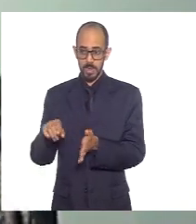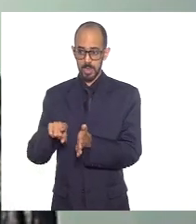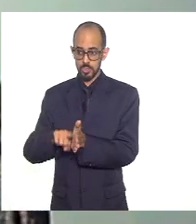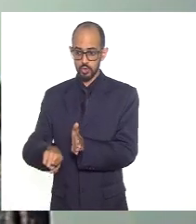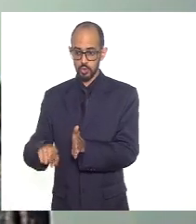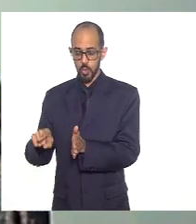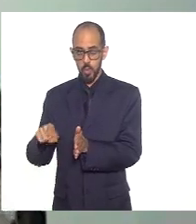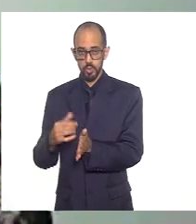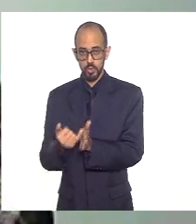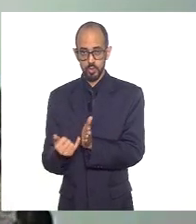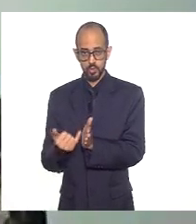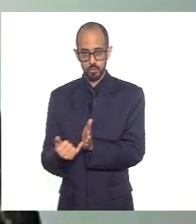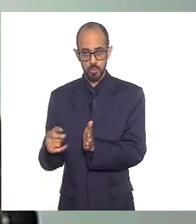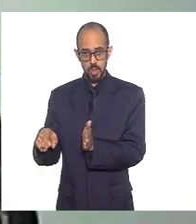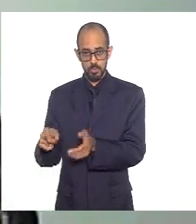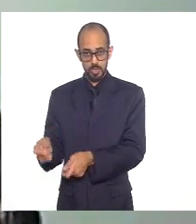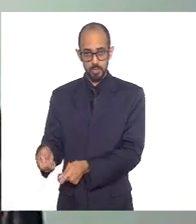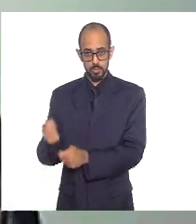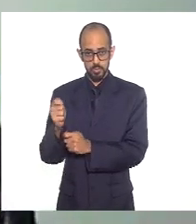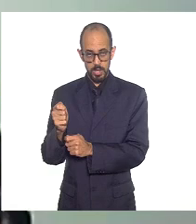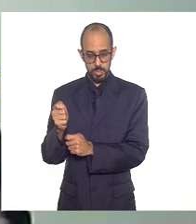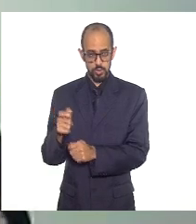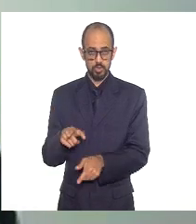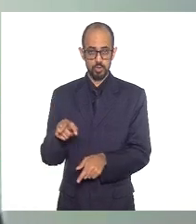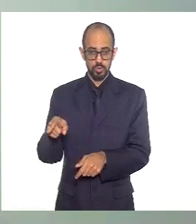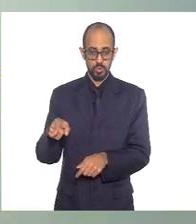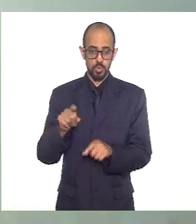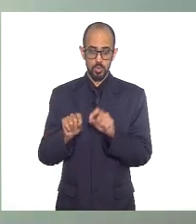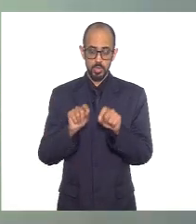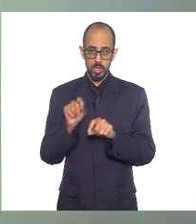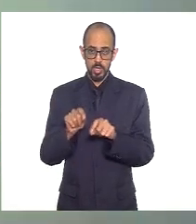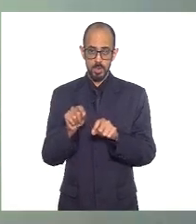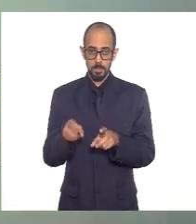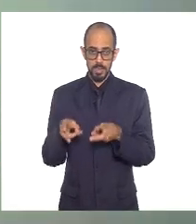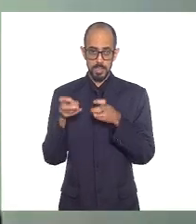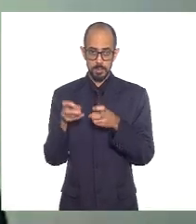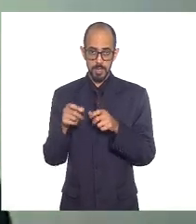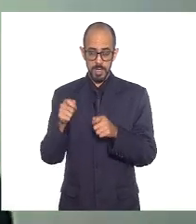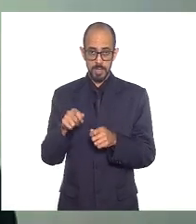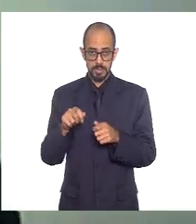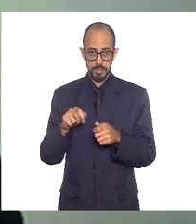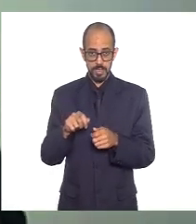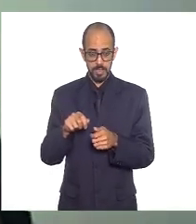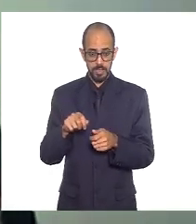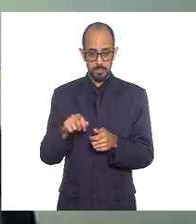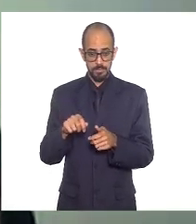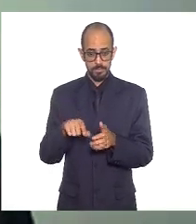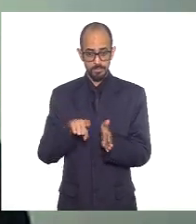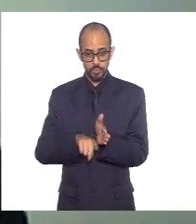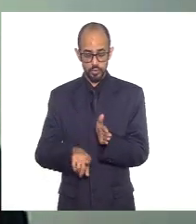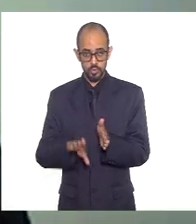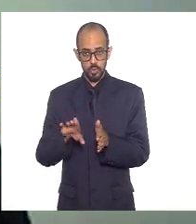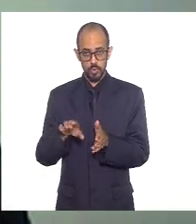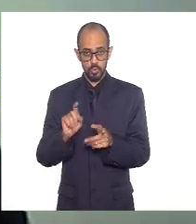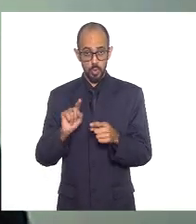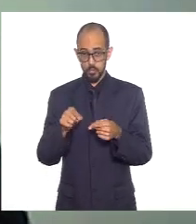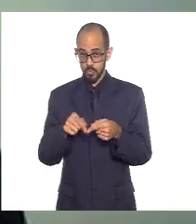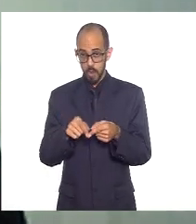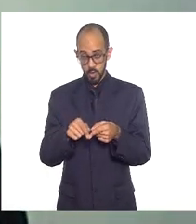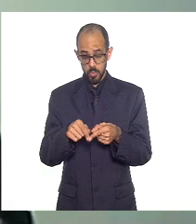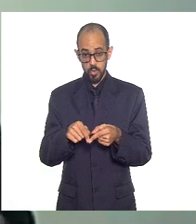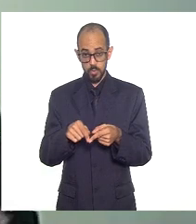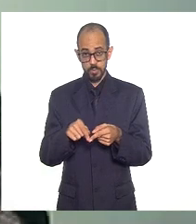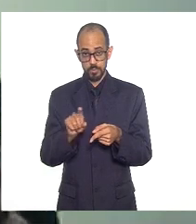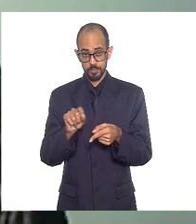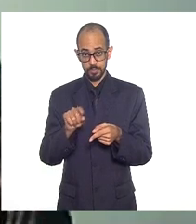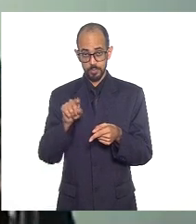acho que prever, né, essa estratégia de revisão integral dos incentivos, focando, né, não só